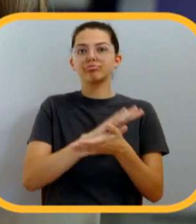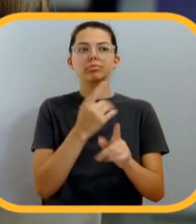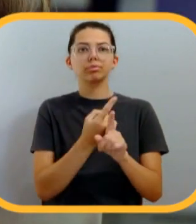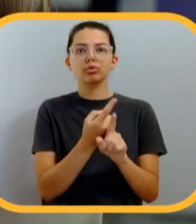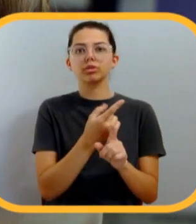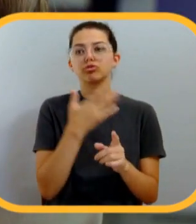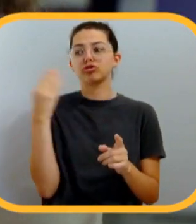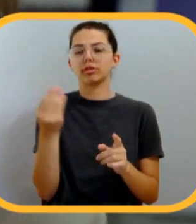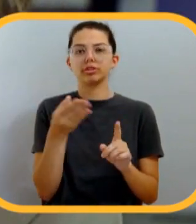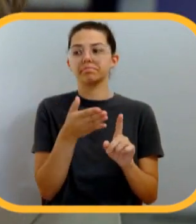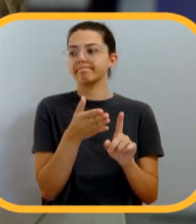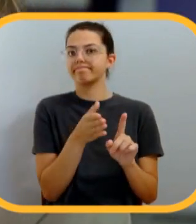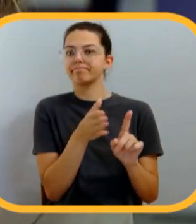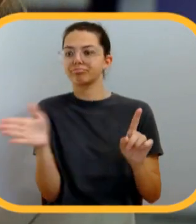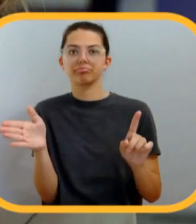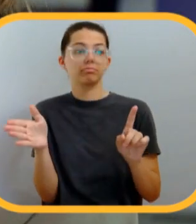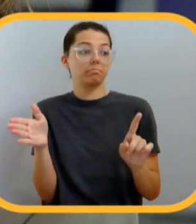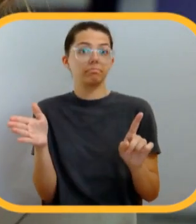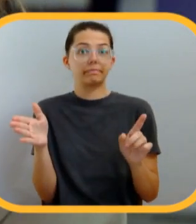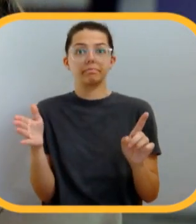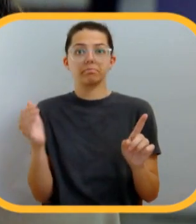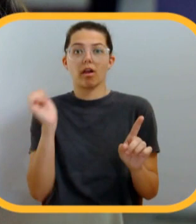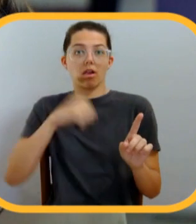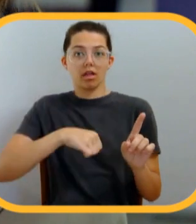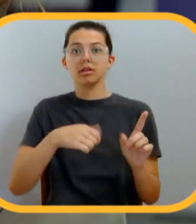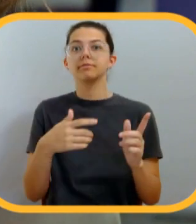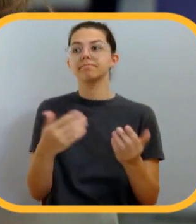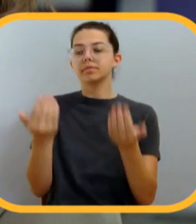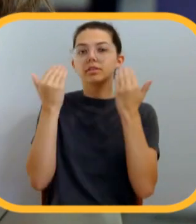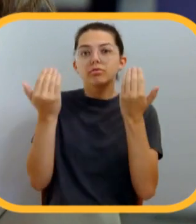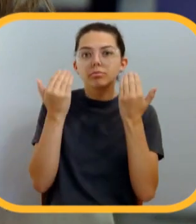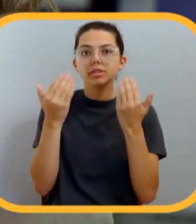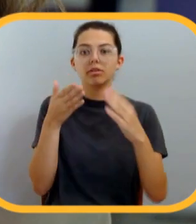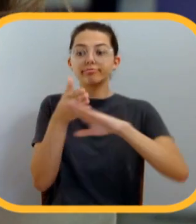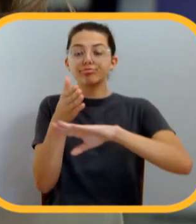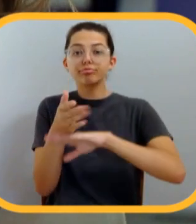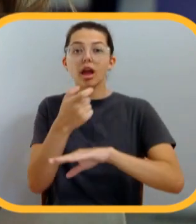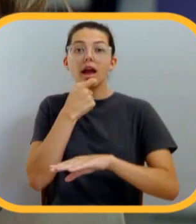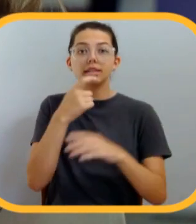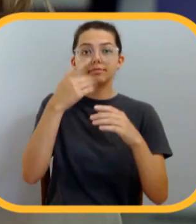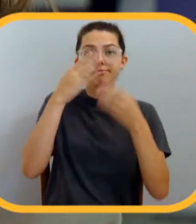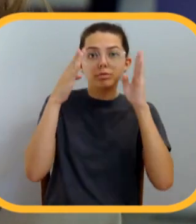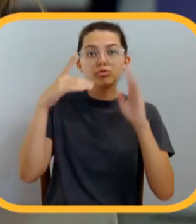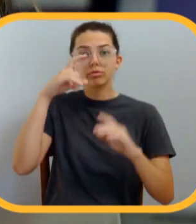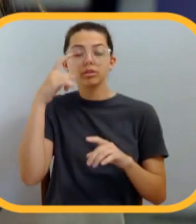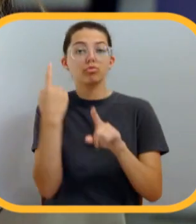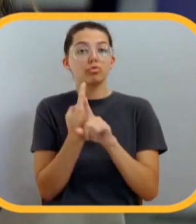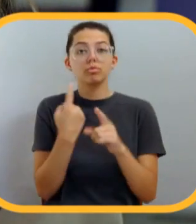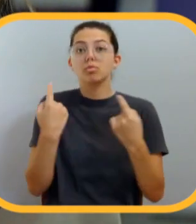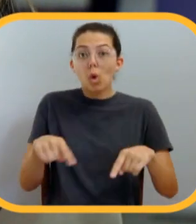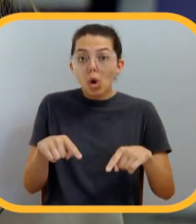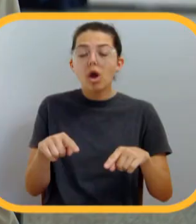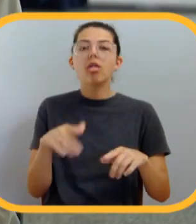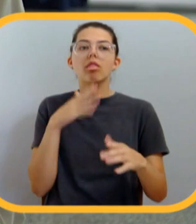produção jornalística que escapa totalmente aos jovens. Os jovens ficam à mercê, quando acedem à informação apenas através das